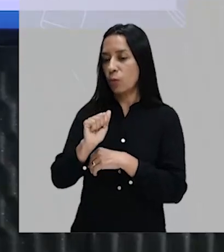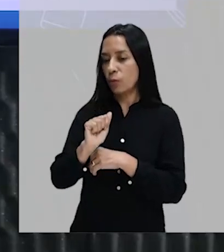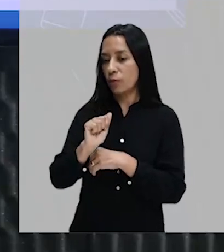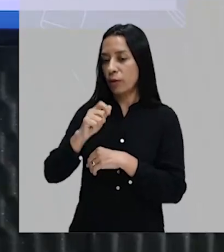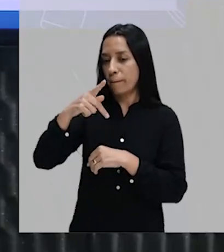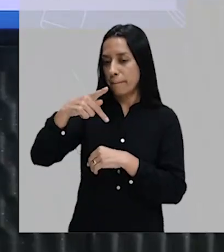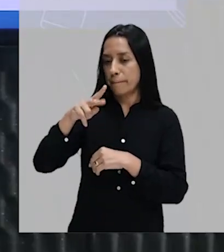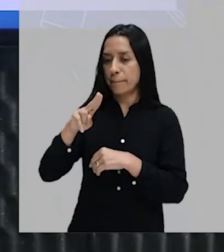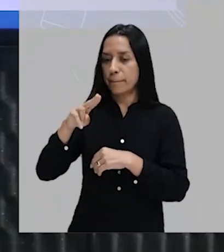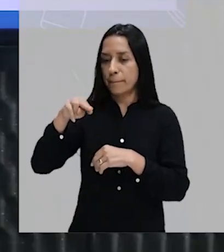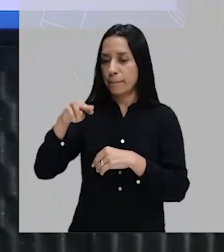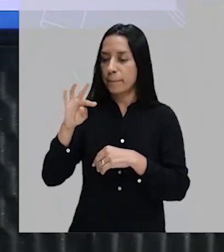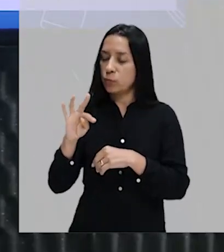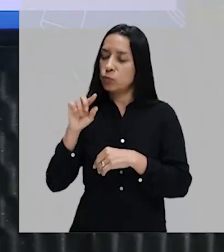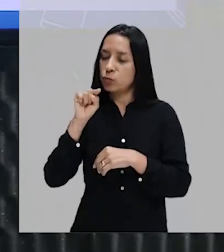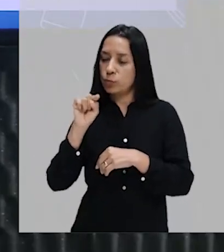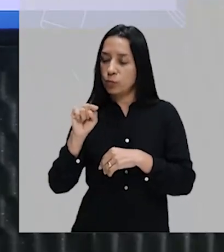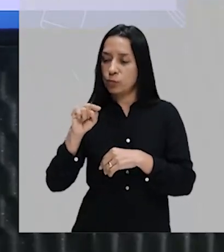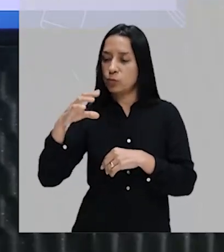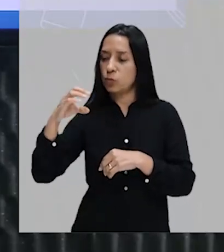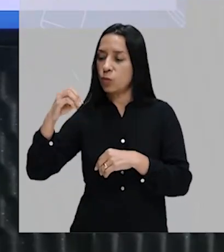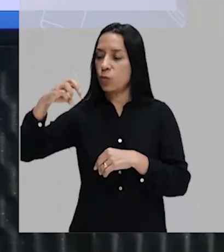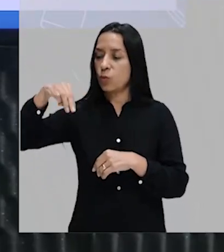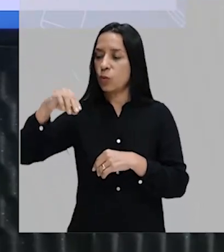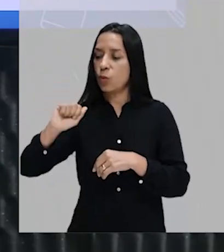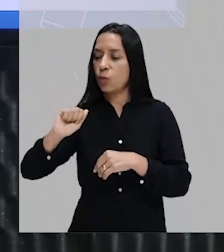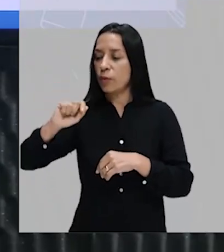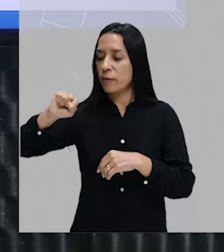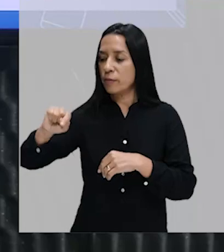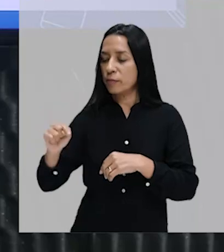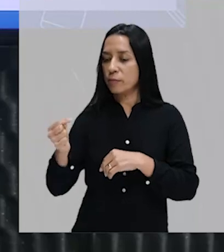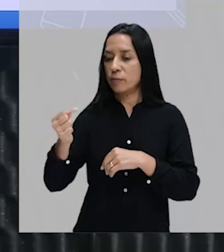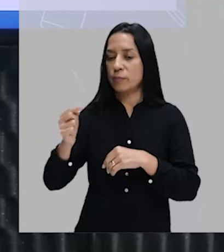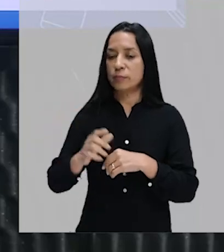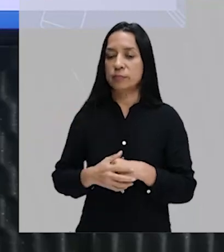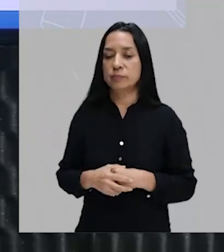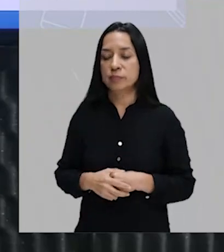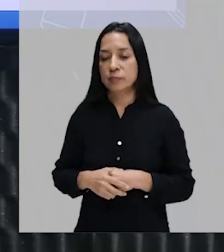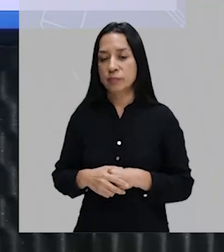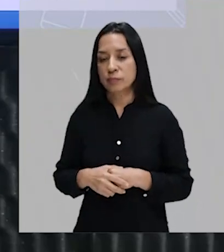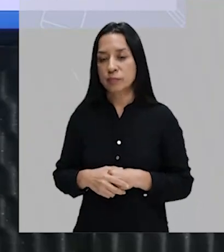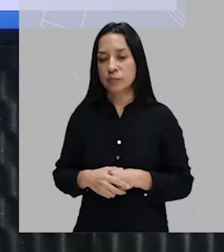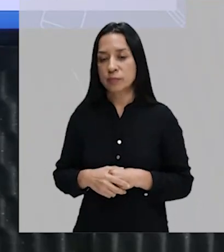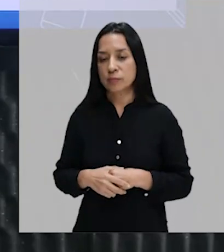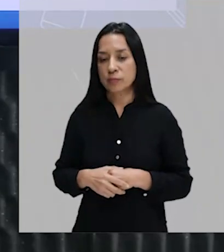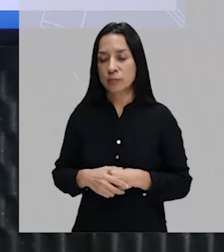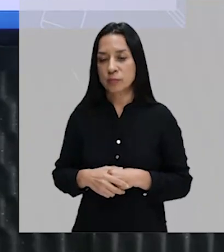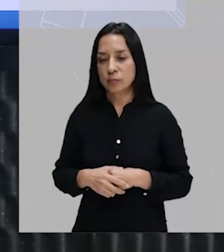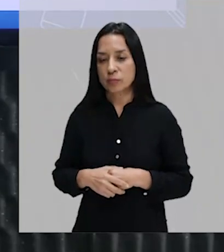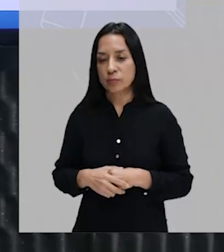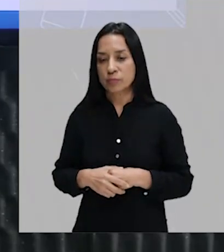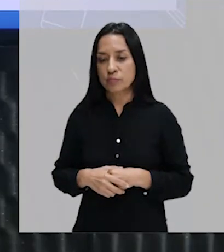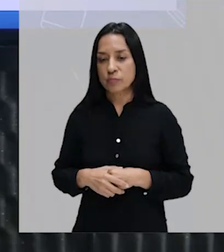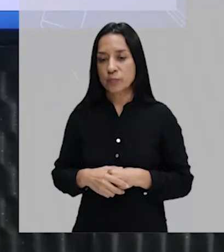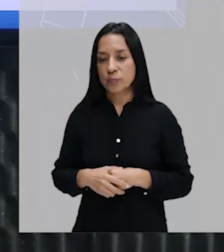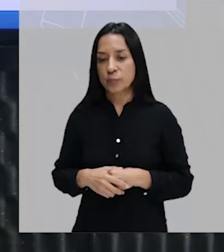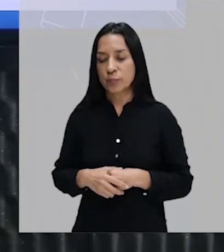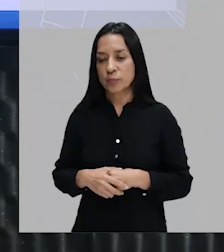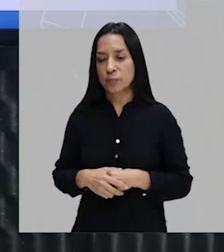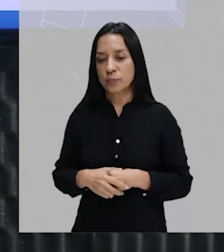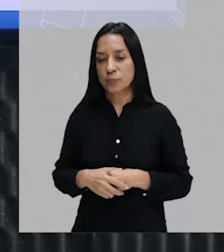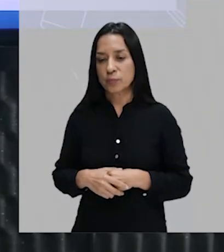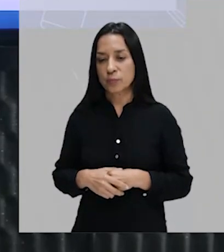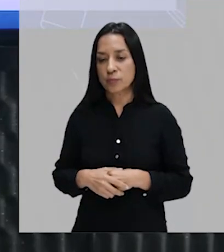é ponto, tá? Então, ponto e coma. Aqui eu tenho